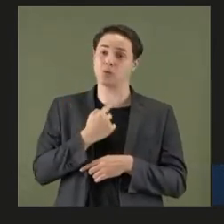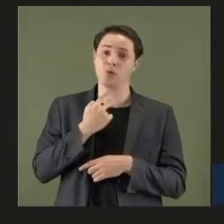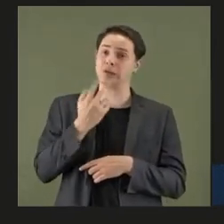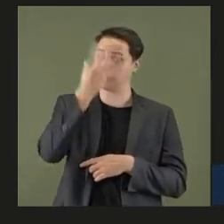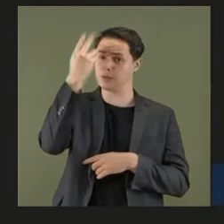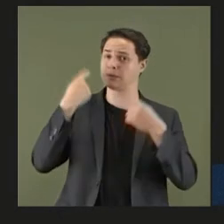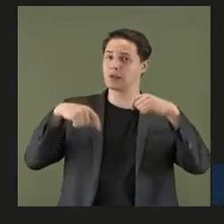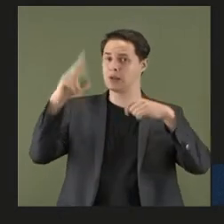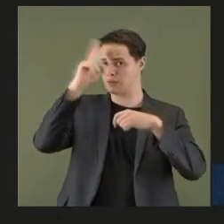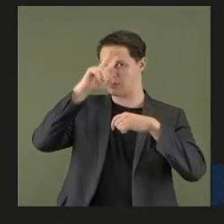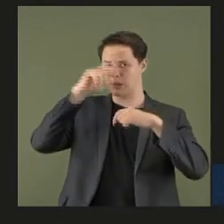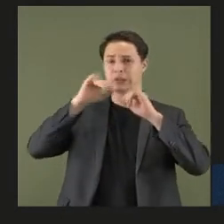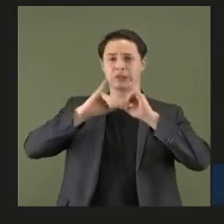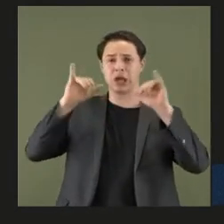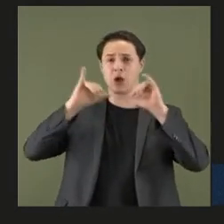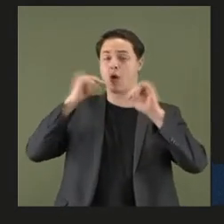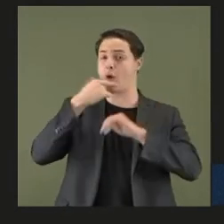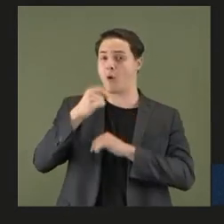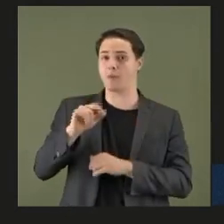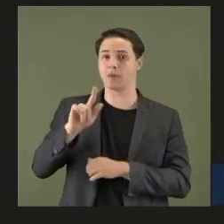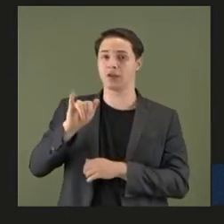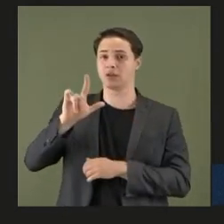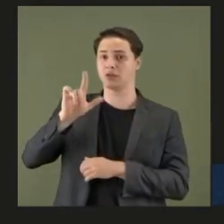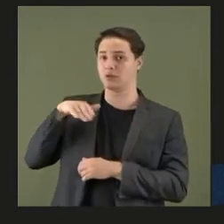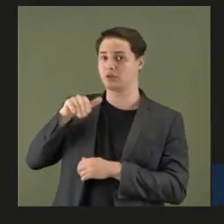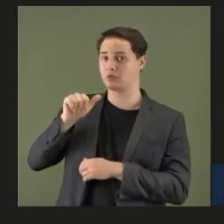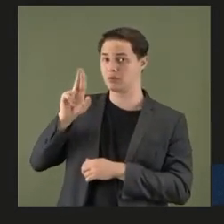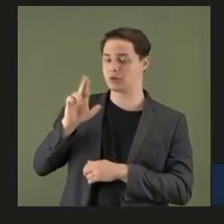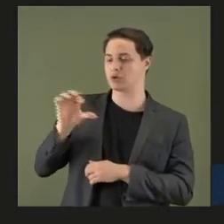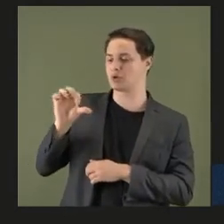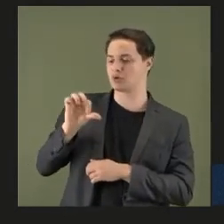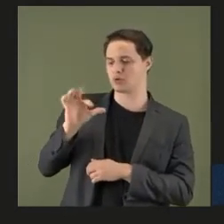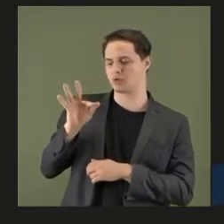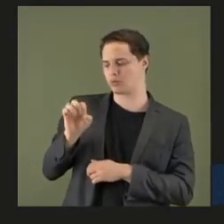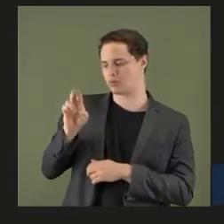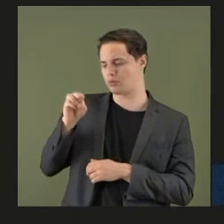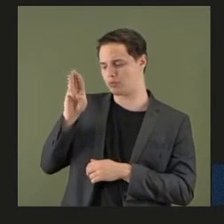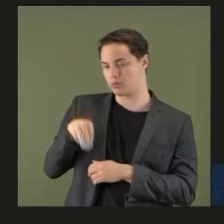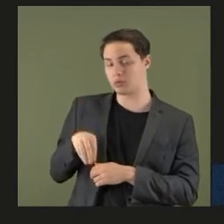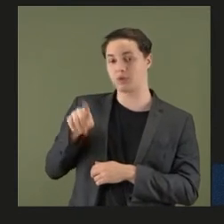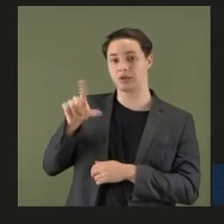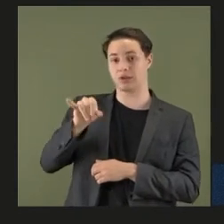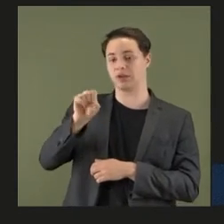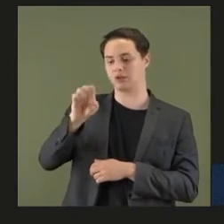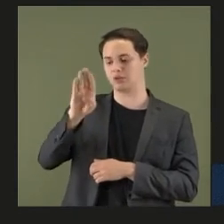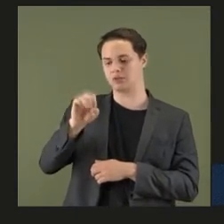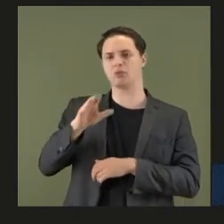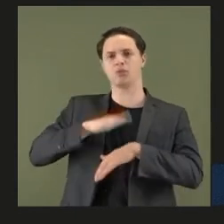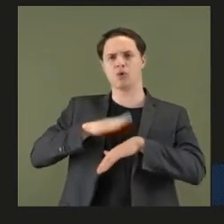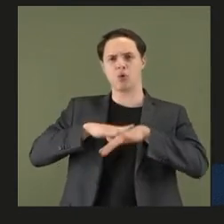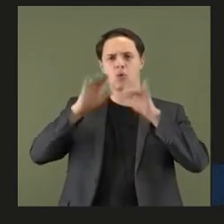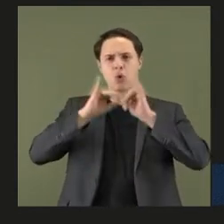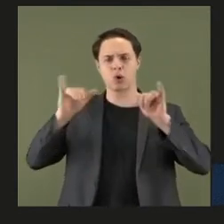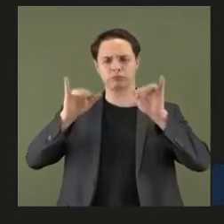a escandalosa declaração dada por Gilmar Mendes durante o 9º Fórum Jurídico de Lisboa, quando bradou em alto e bom